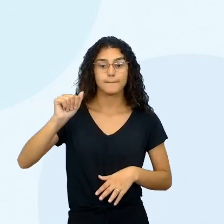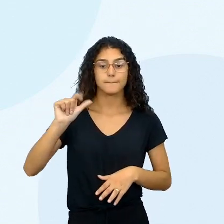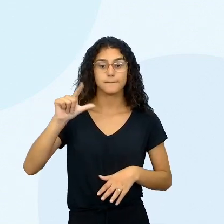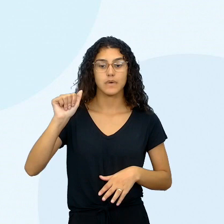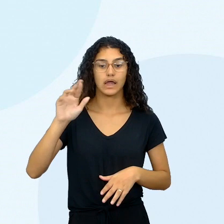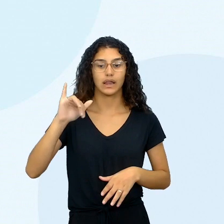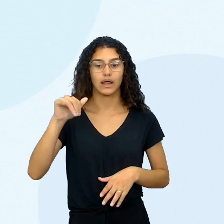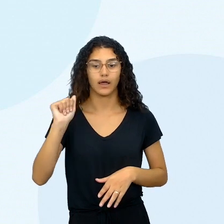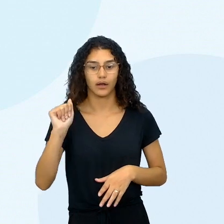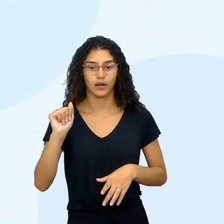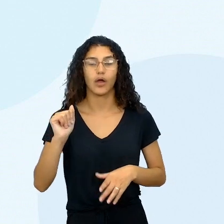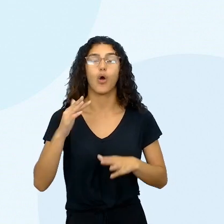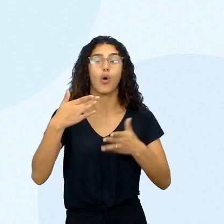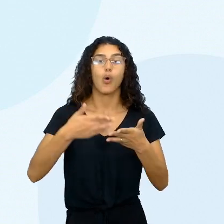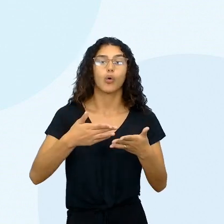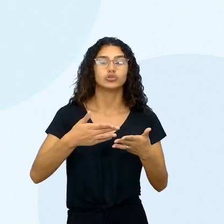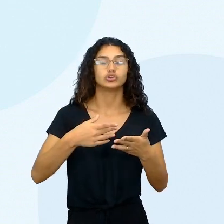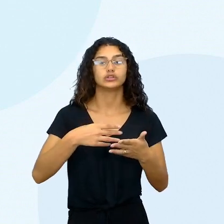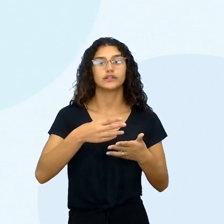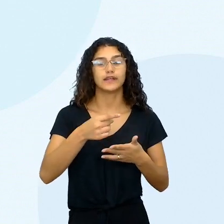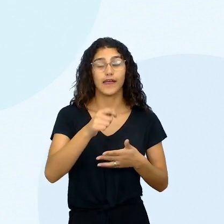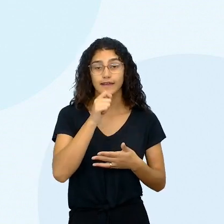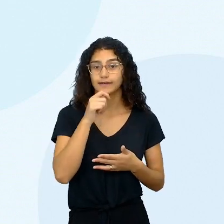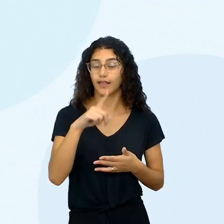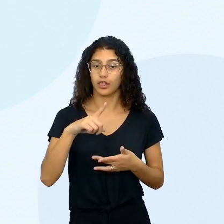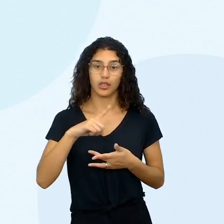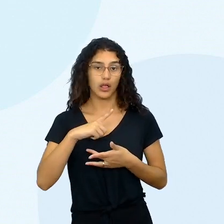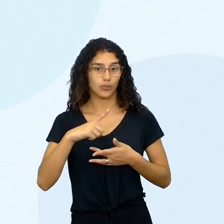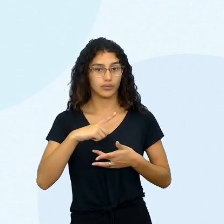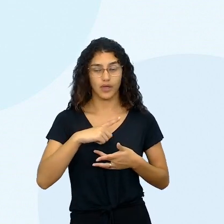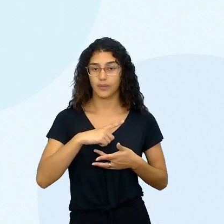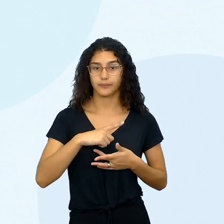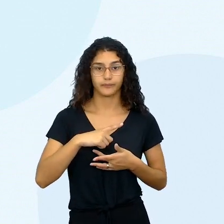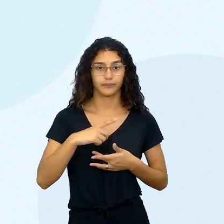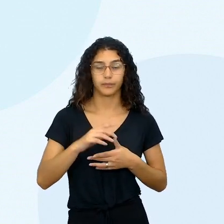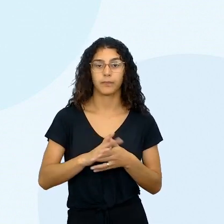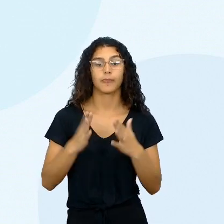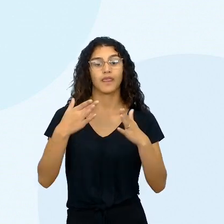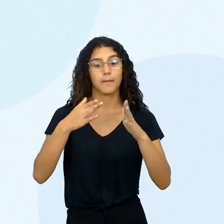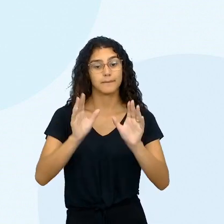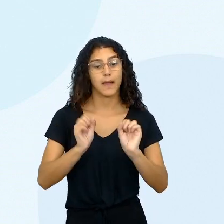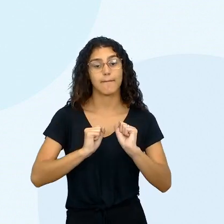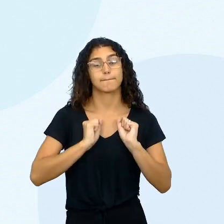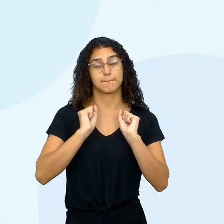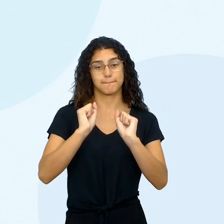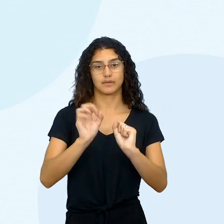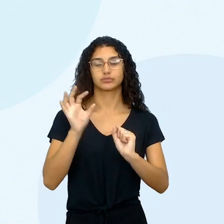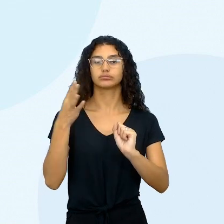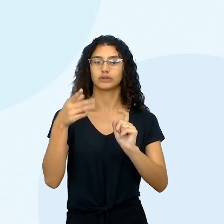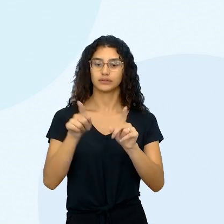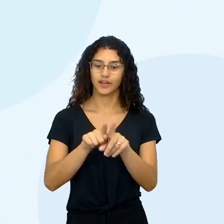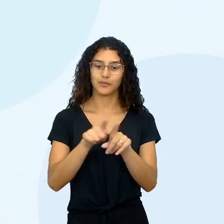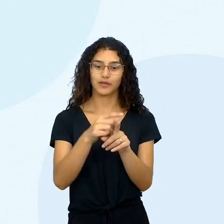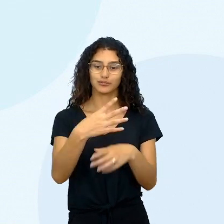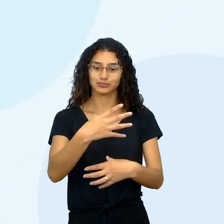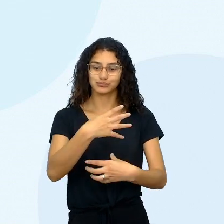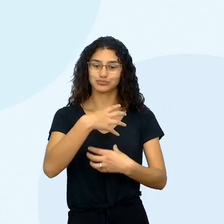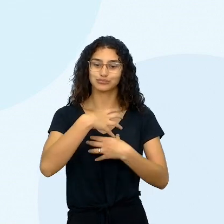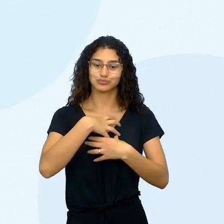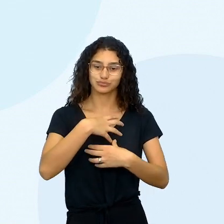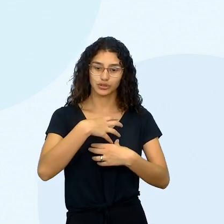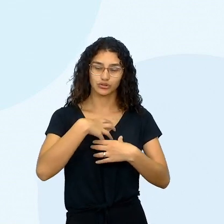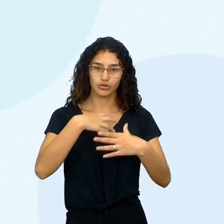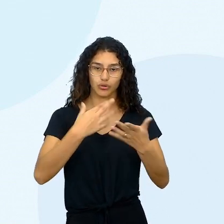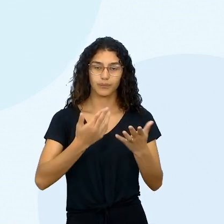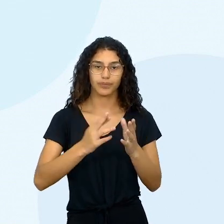restrita à região norte, nordeste, alguns casos no centro-oeste, né, mas que esses vetores vão se sentir, entre aspas, vamos dizer